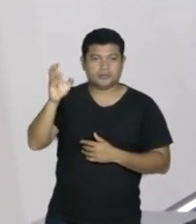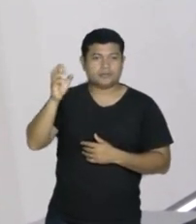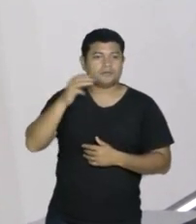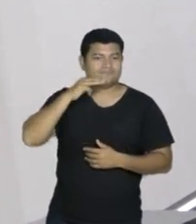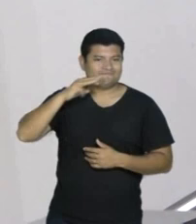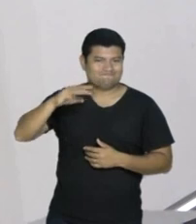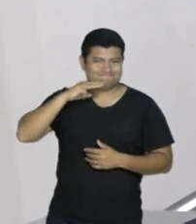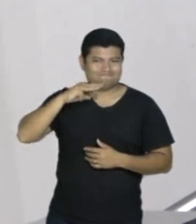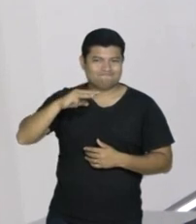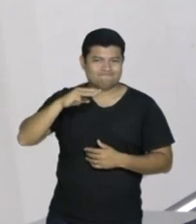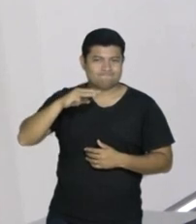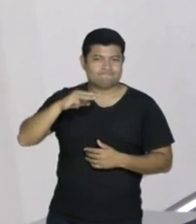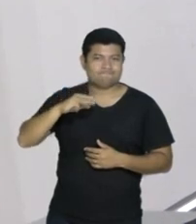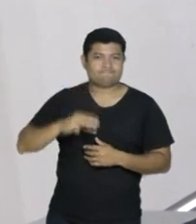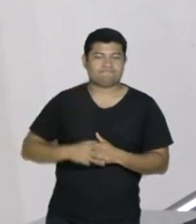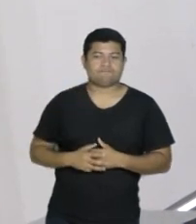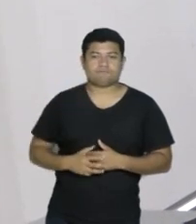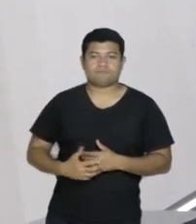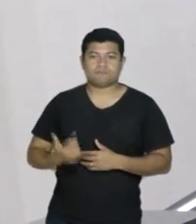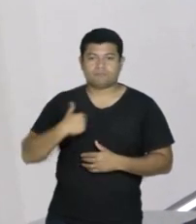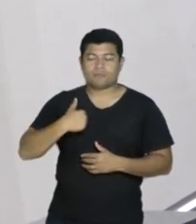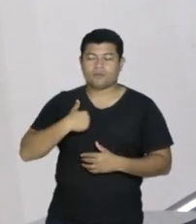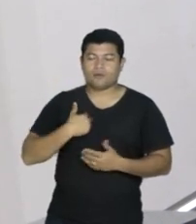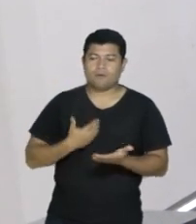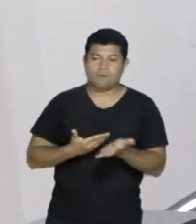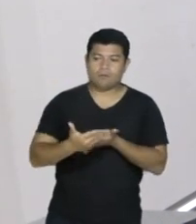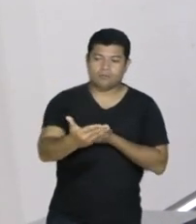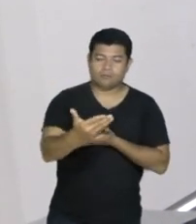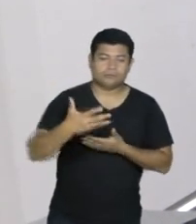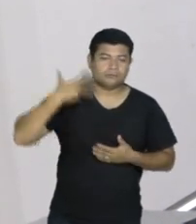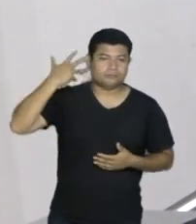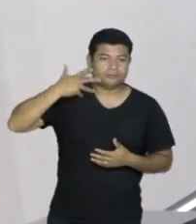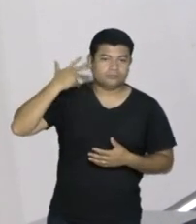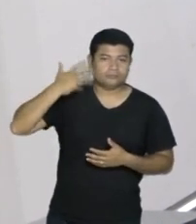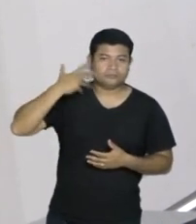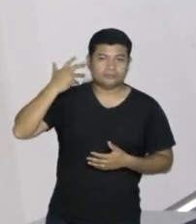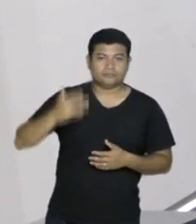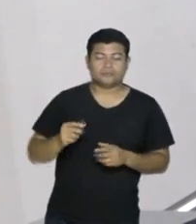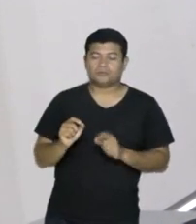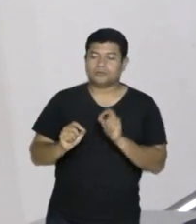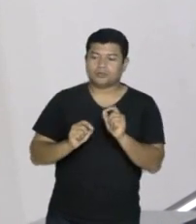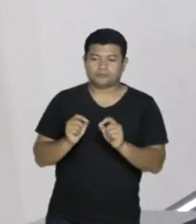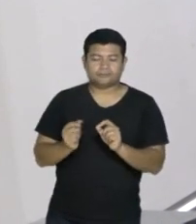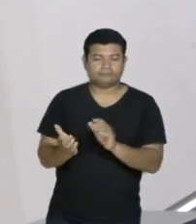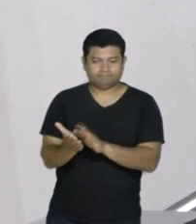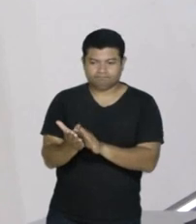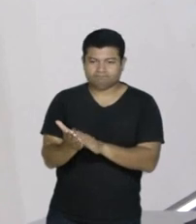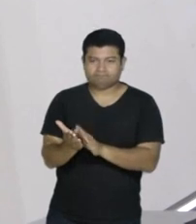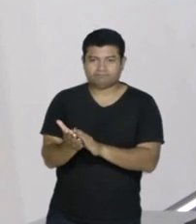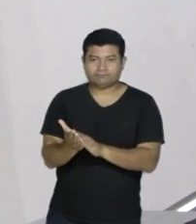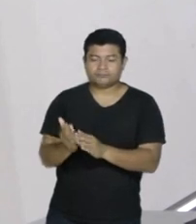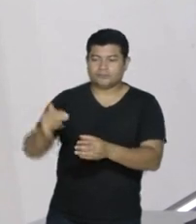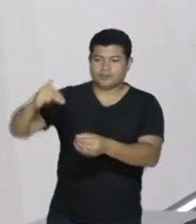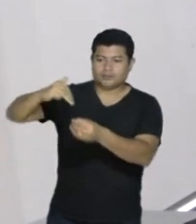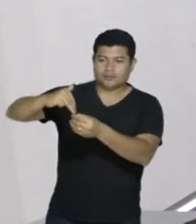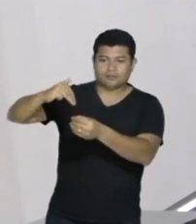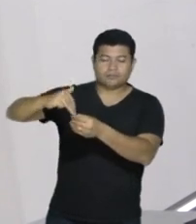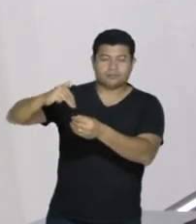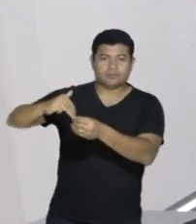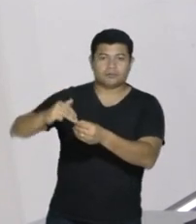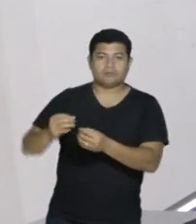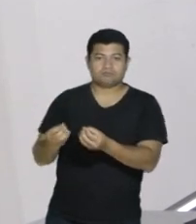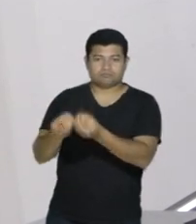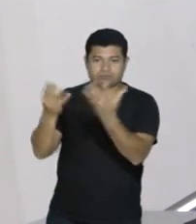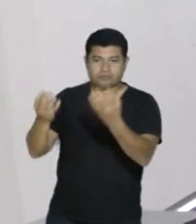Março iniciar meu pronunciamento na Tribuna parabenizando o município de Bombinhas